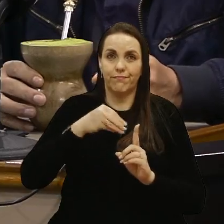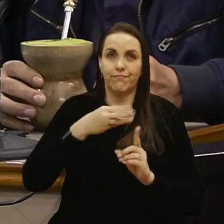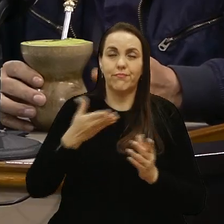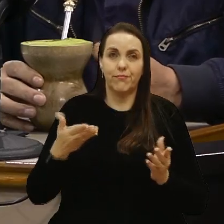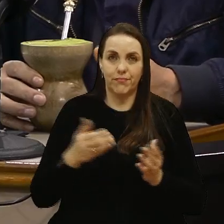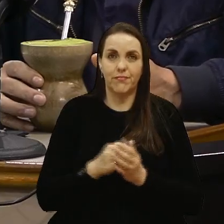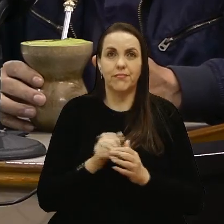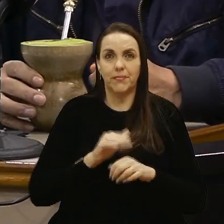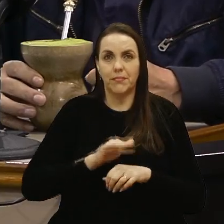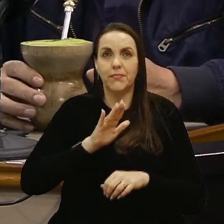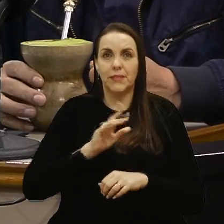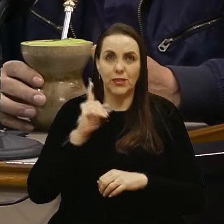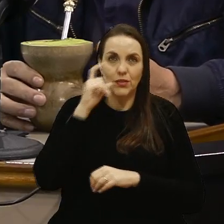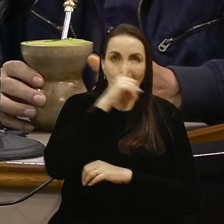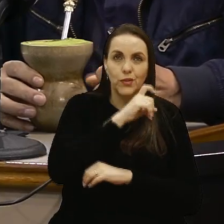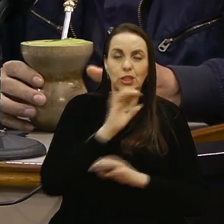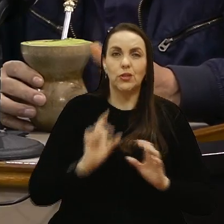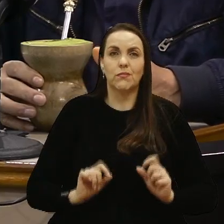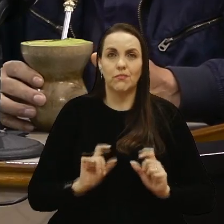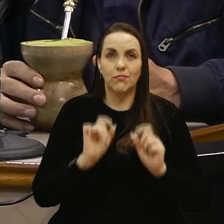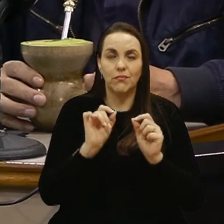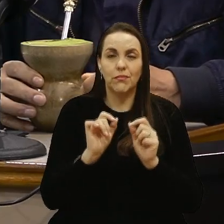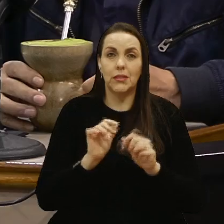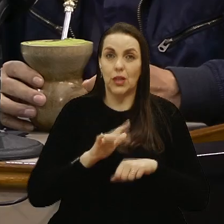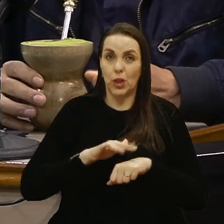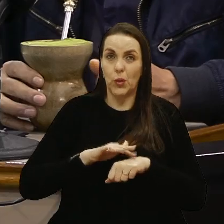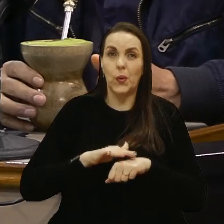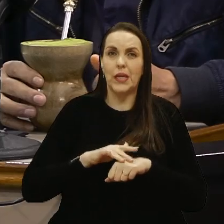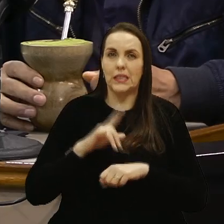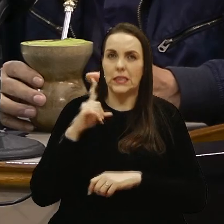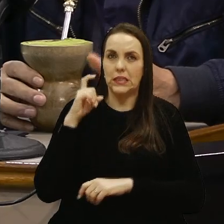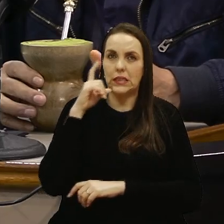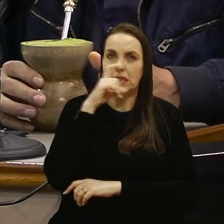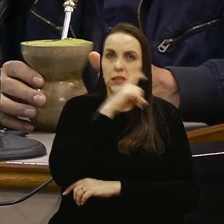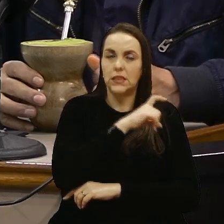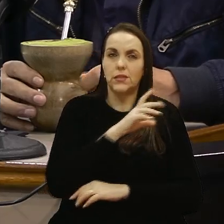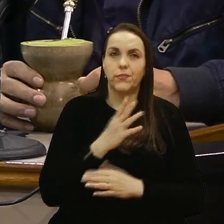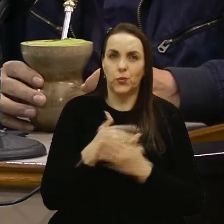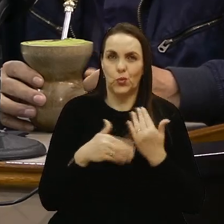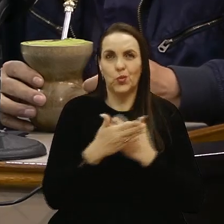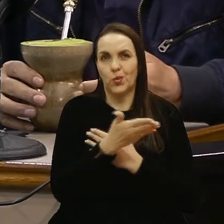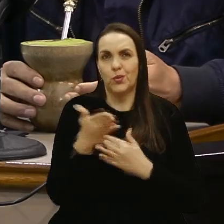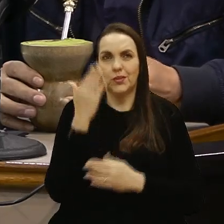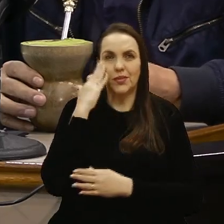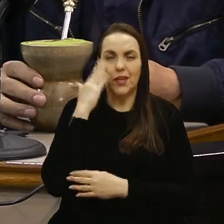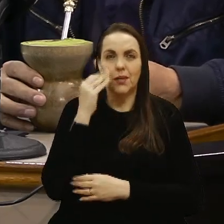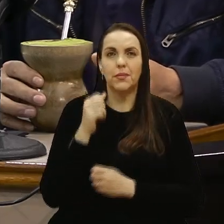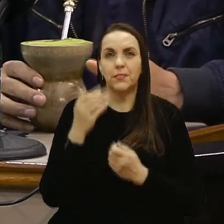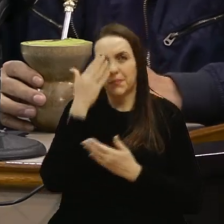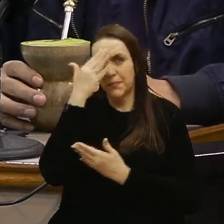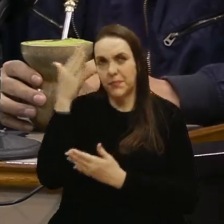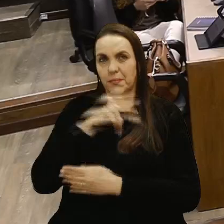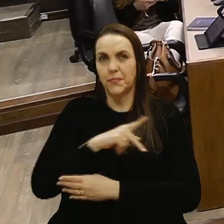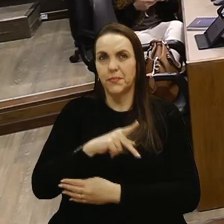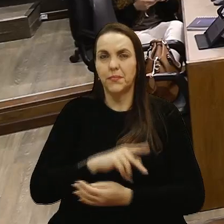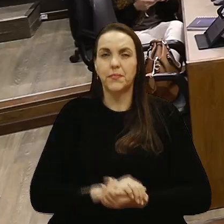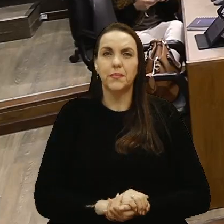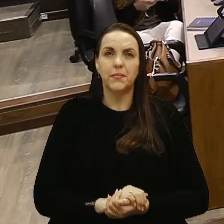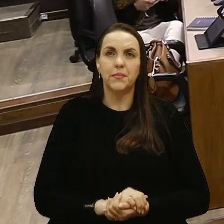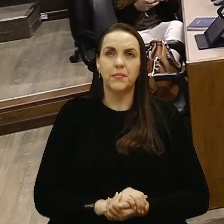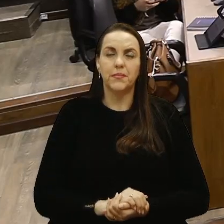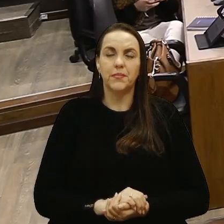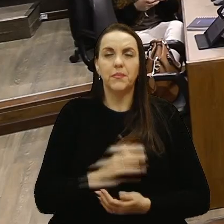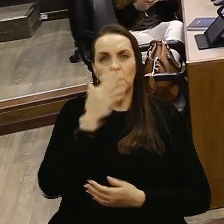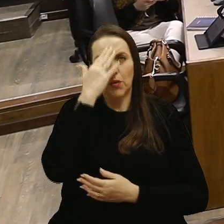né, situação de câncer, que é uma das doenças mais terríveis, né, que todos sabem. Seria isso, senhor presidente. Muito obrigado. Obrigado,